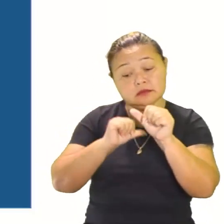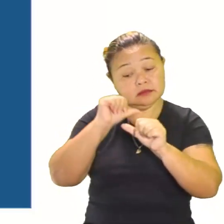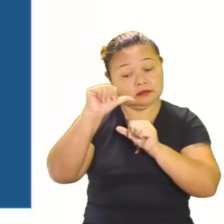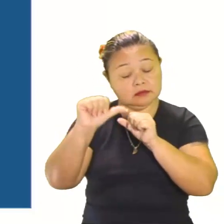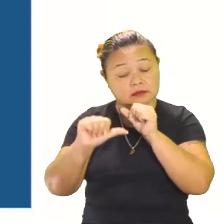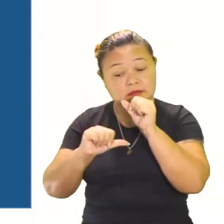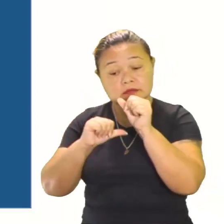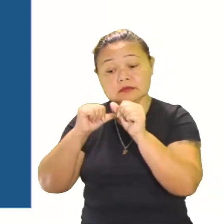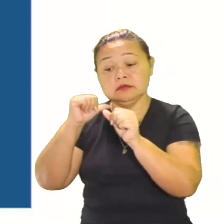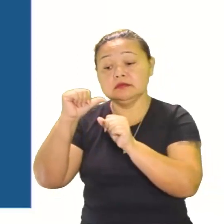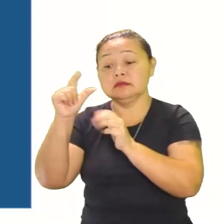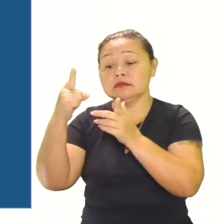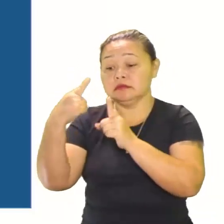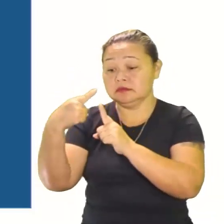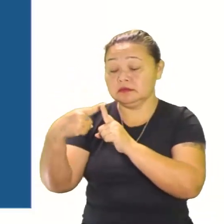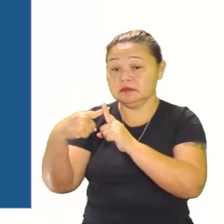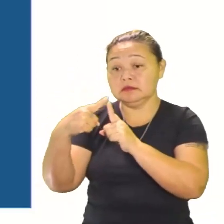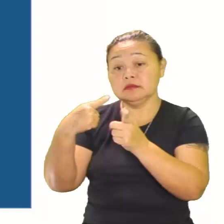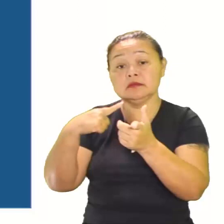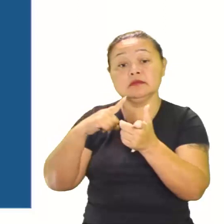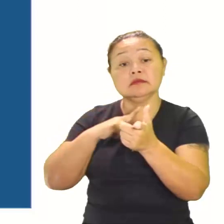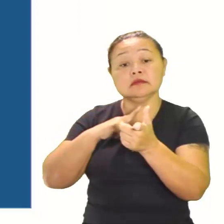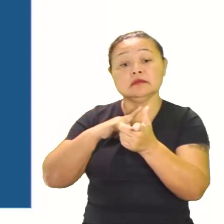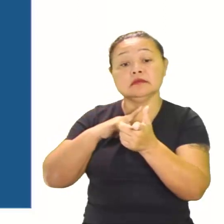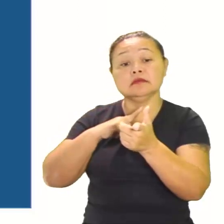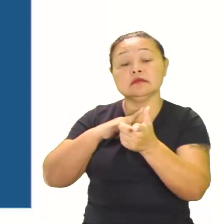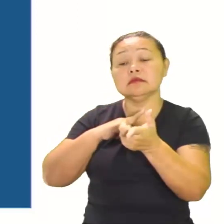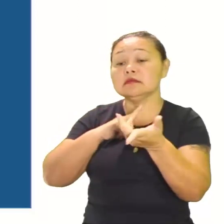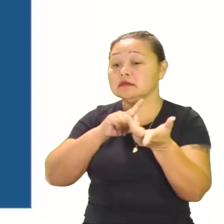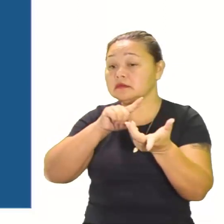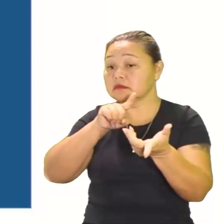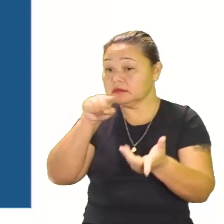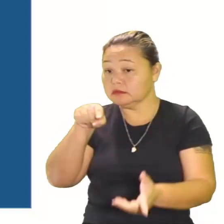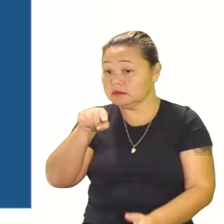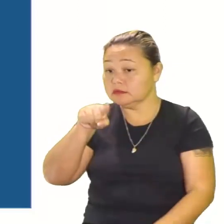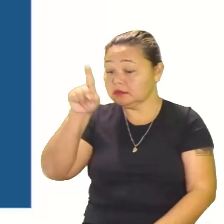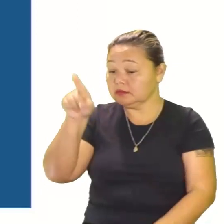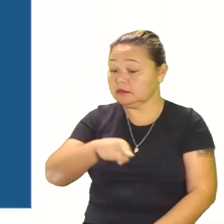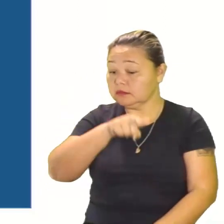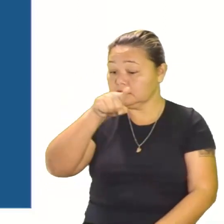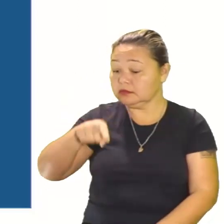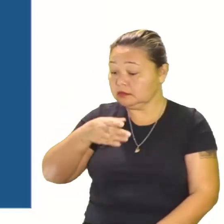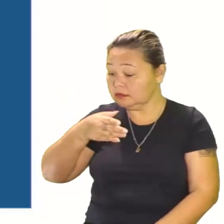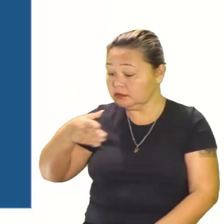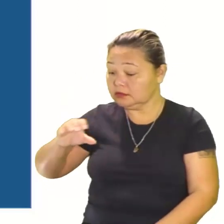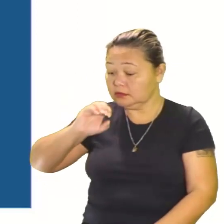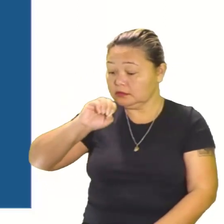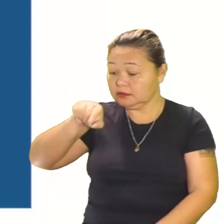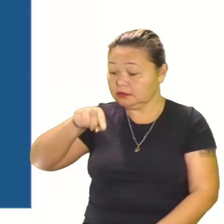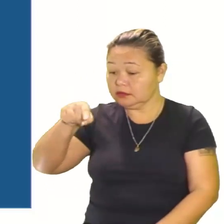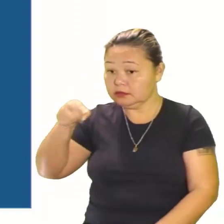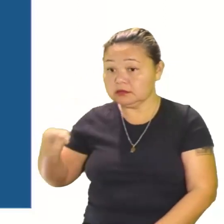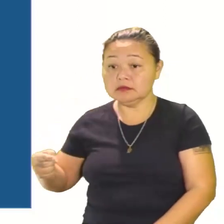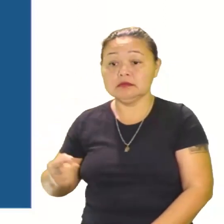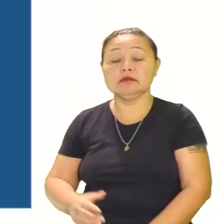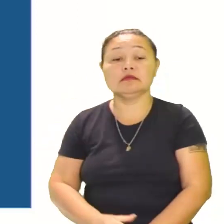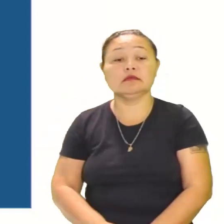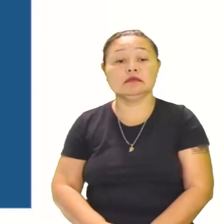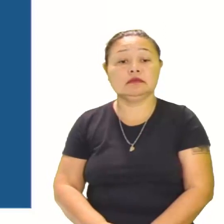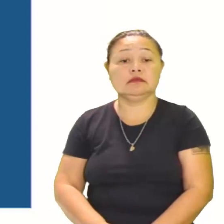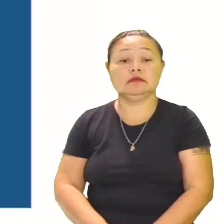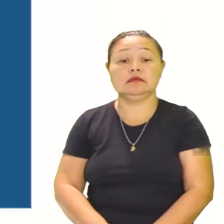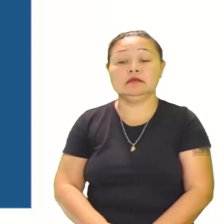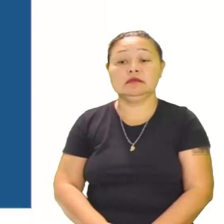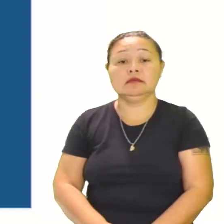vou tornar esse número positivo, ou eu vou, neste número, anular a parte